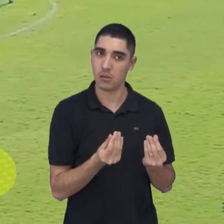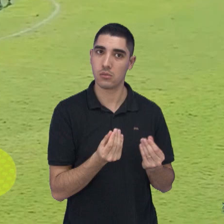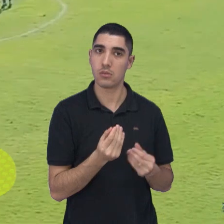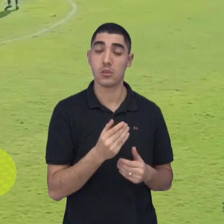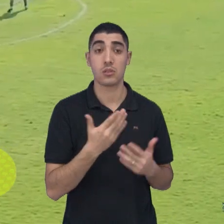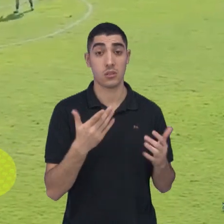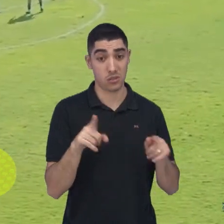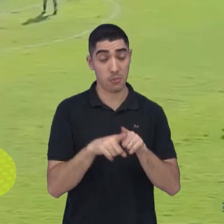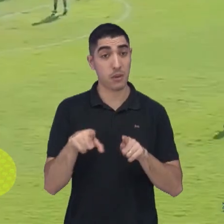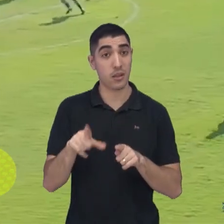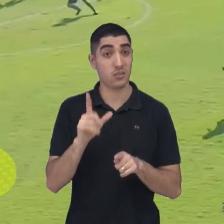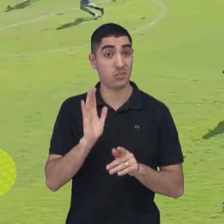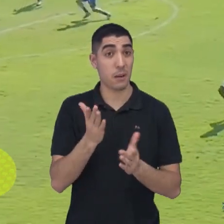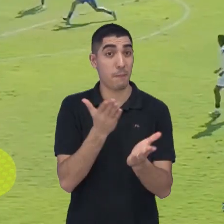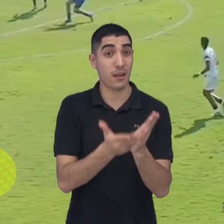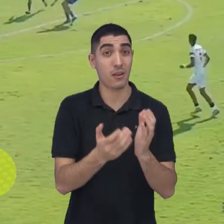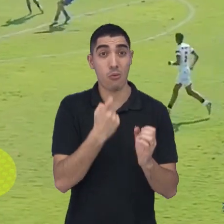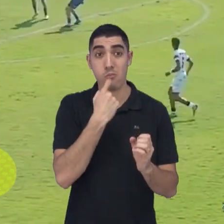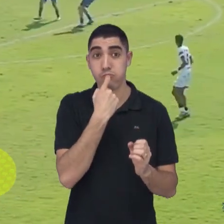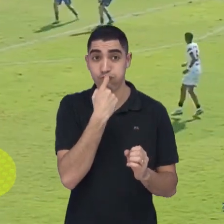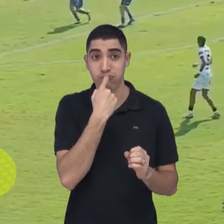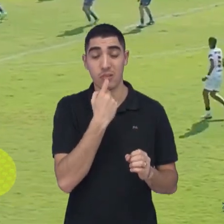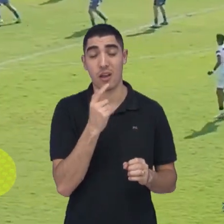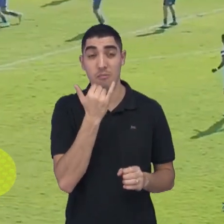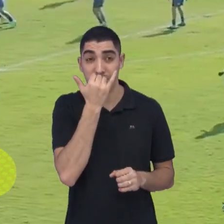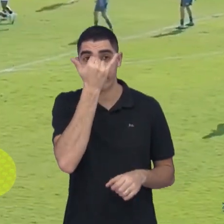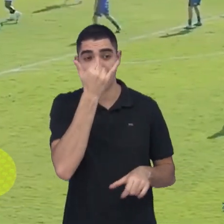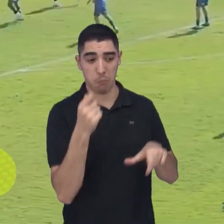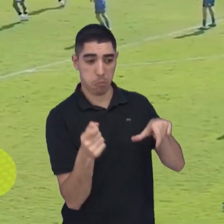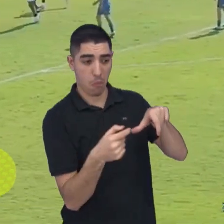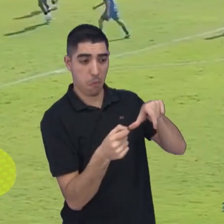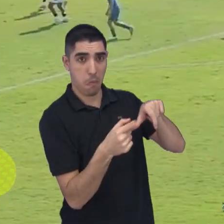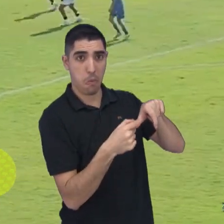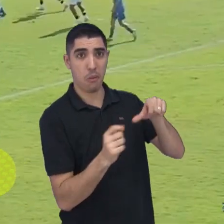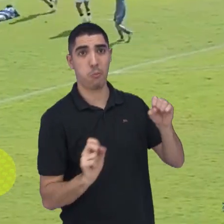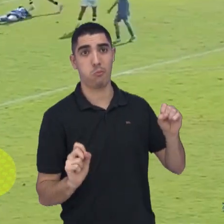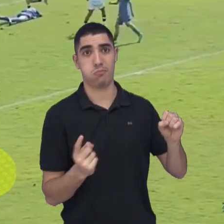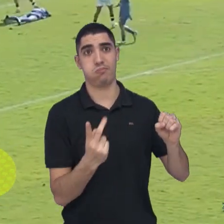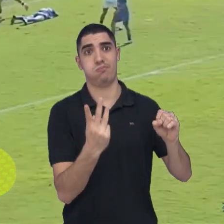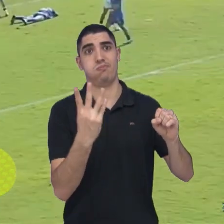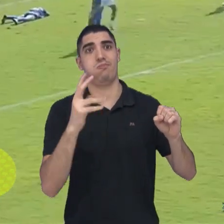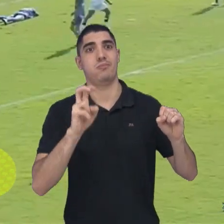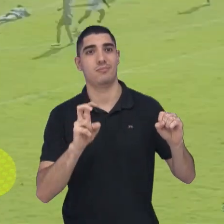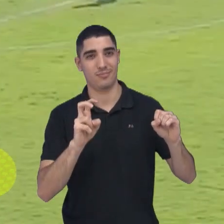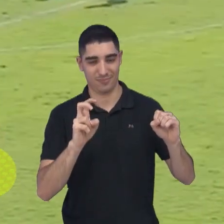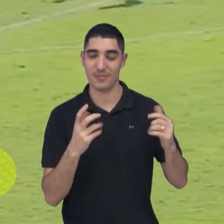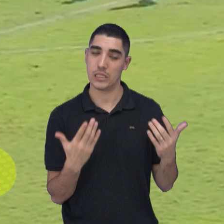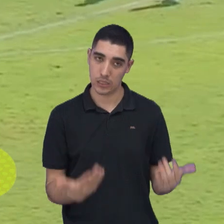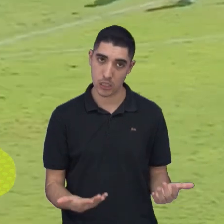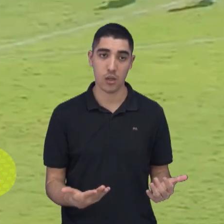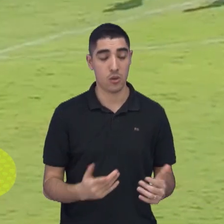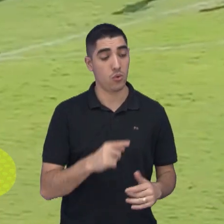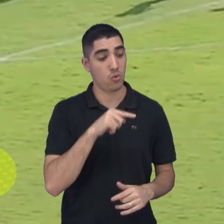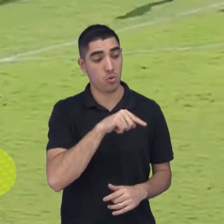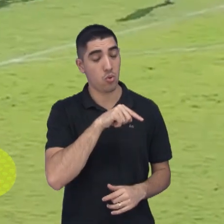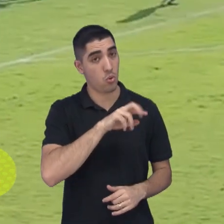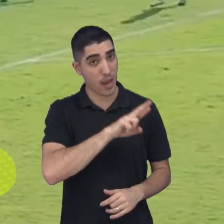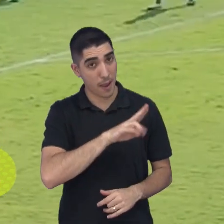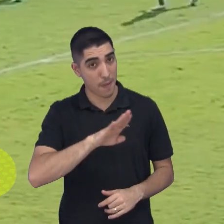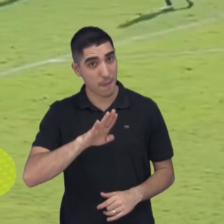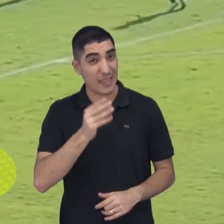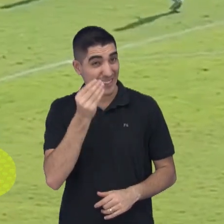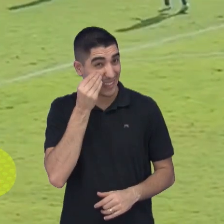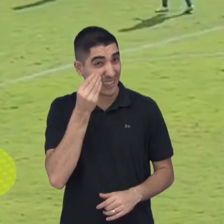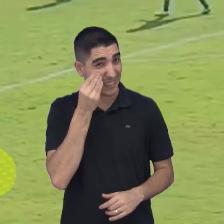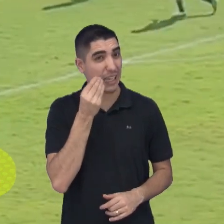Com 5 gols atrás já de todo mundo. Então ele quer tirar essa diferença de saldo de gols. Mas